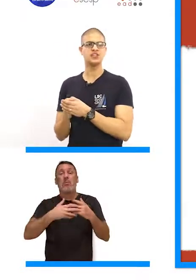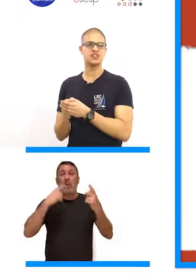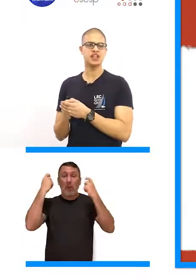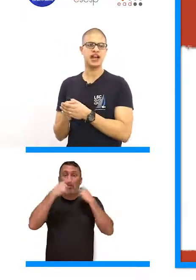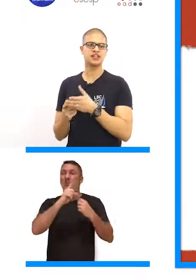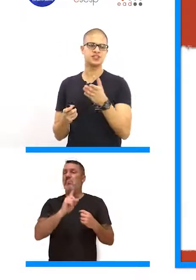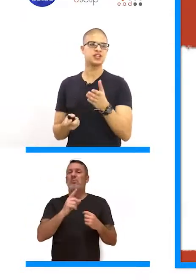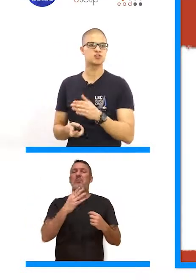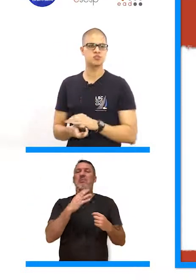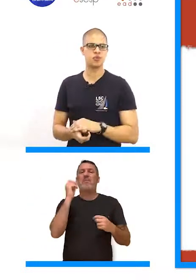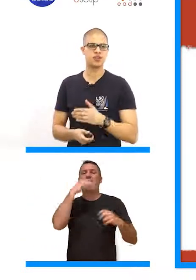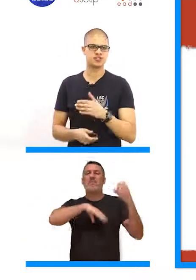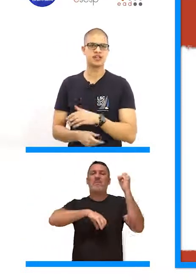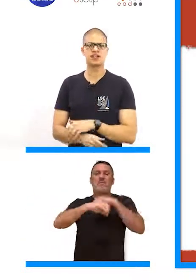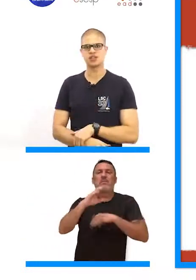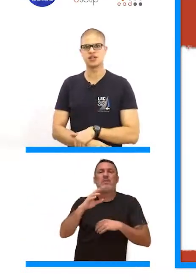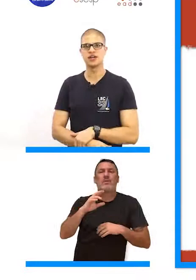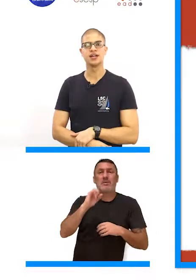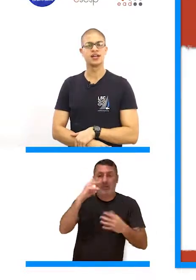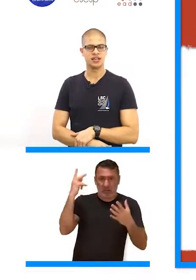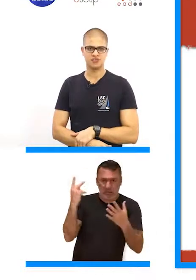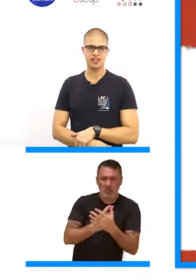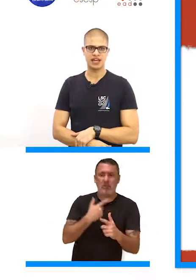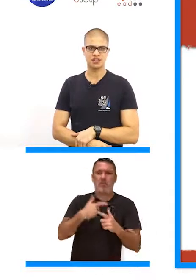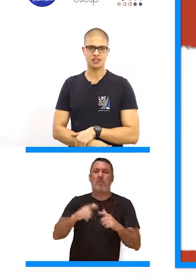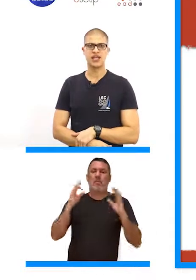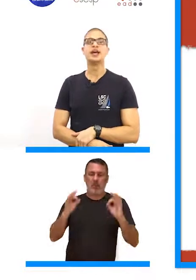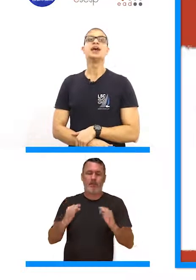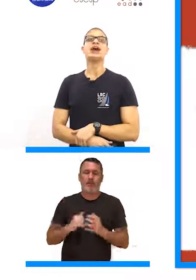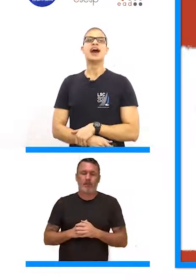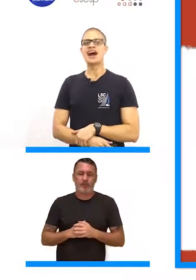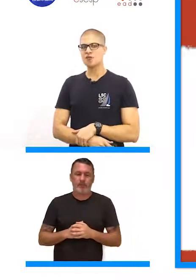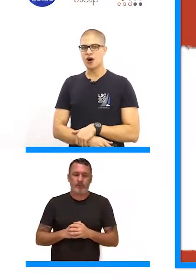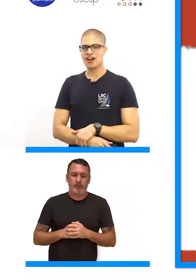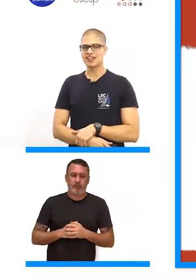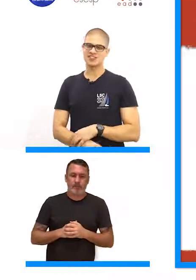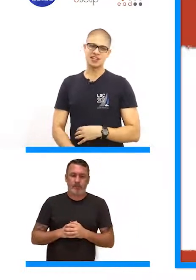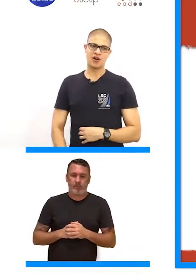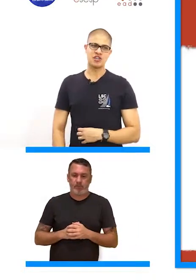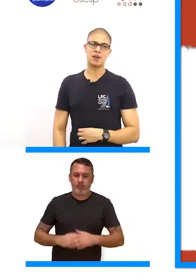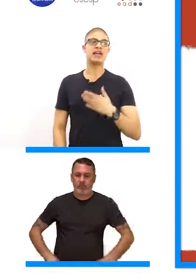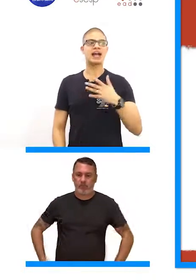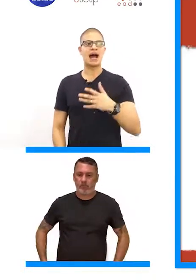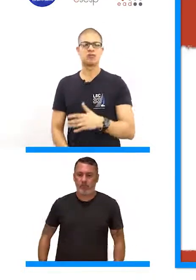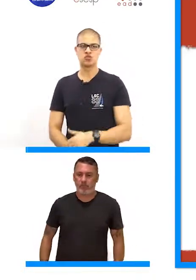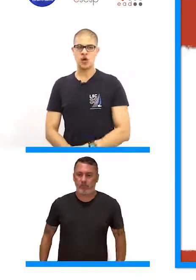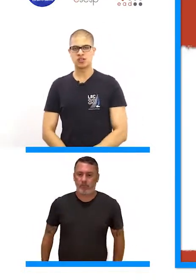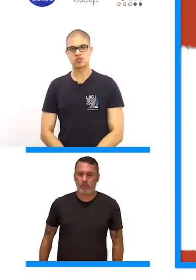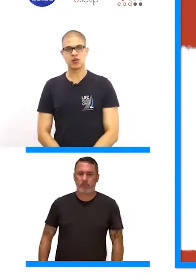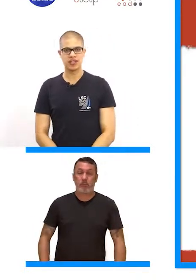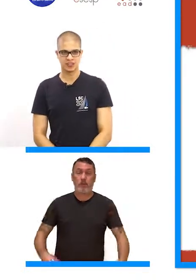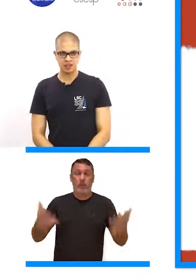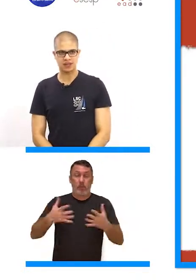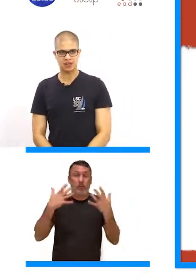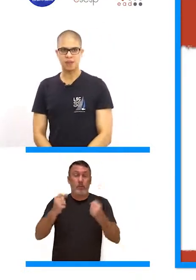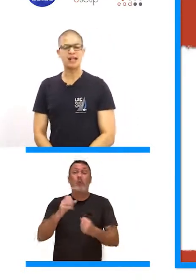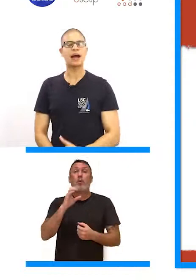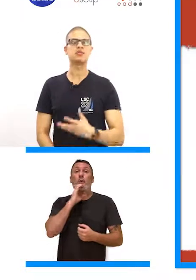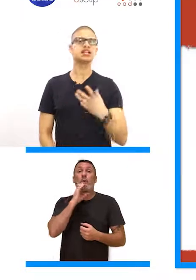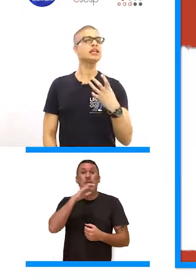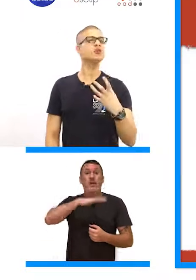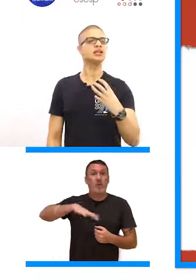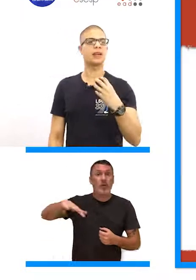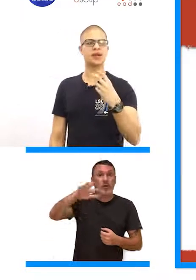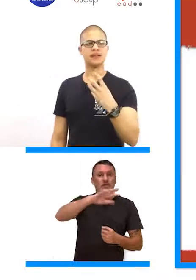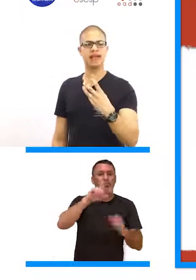Foram negligenciadas e as consequências, elas são evidentes. Agora está na hora de aplicarmos os nossos conhecimentos,